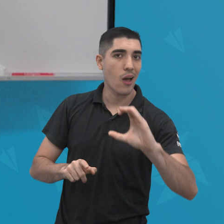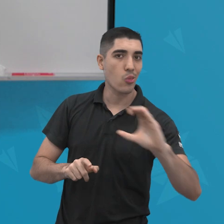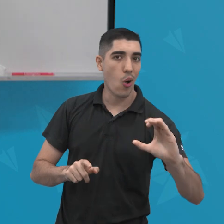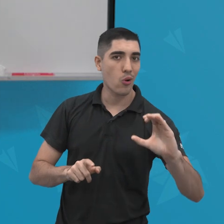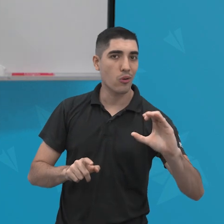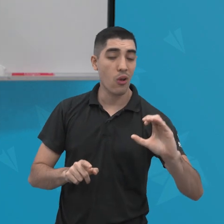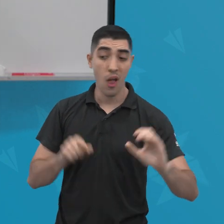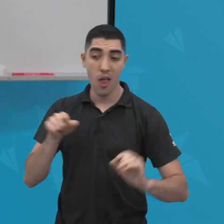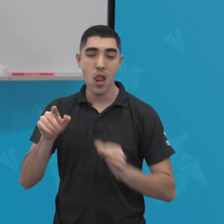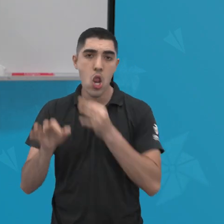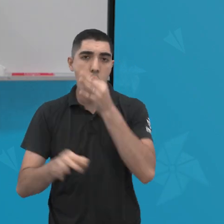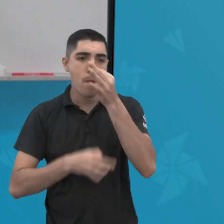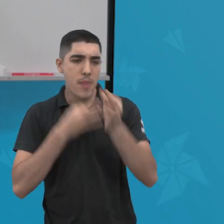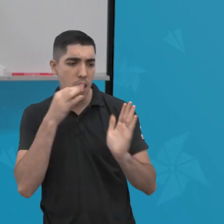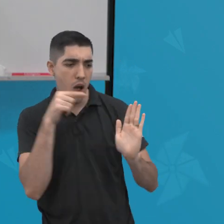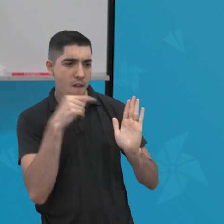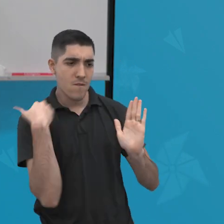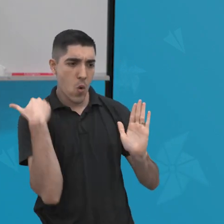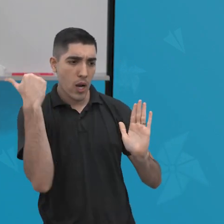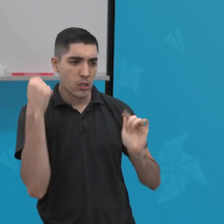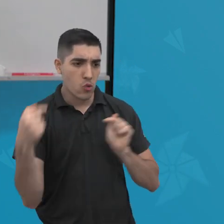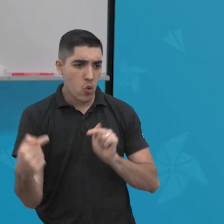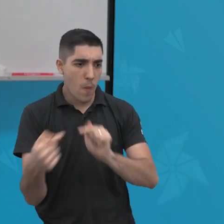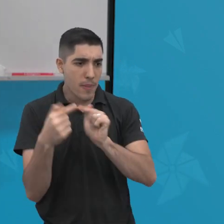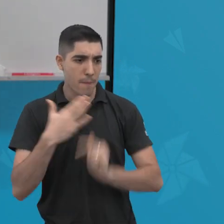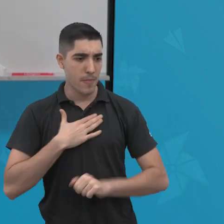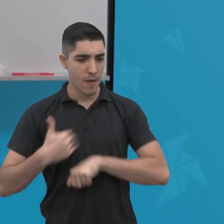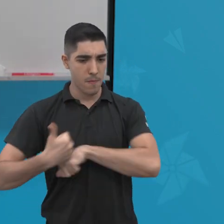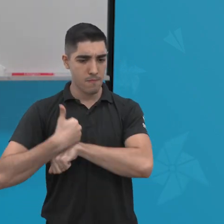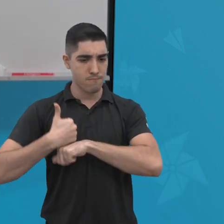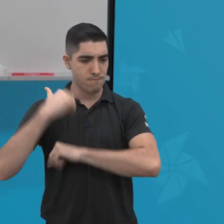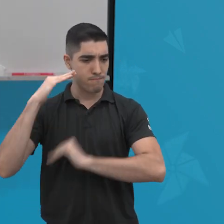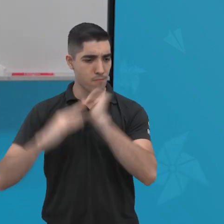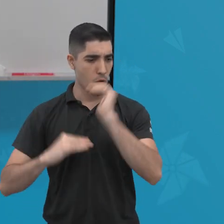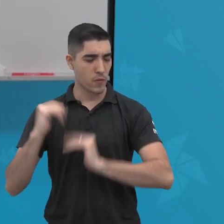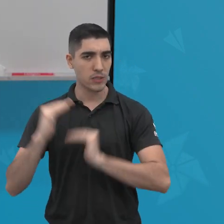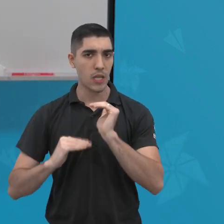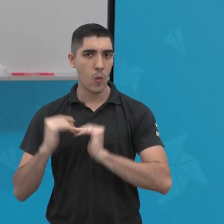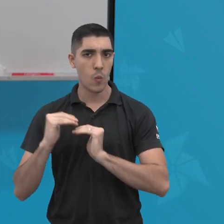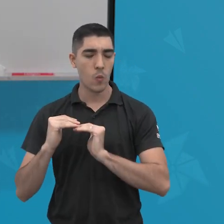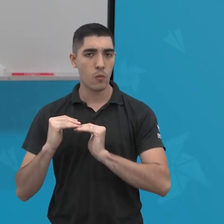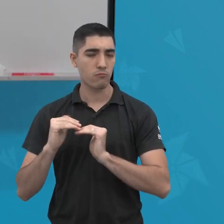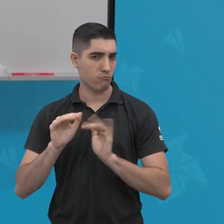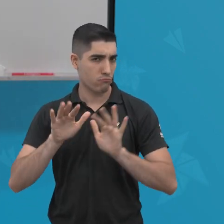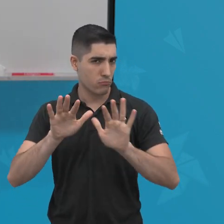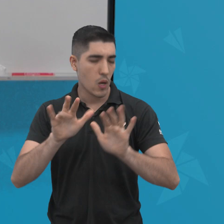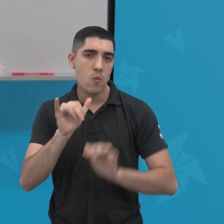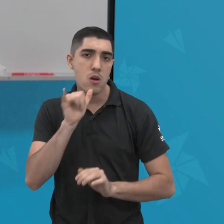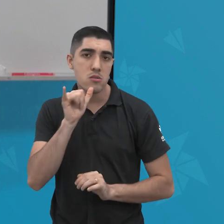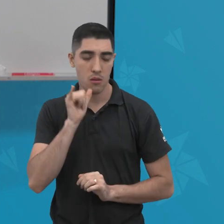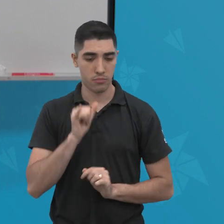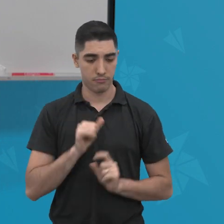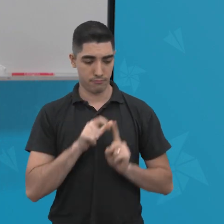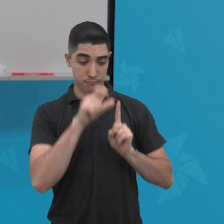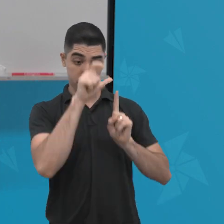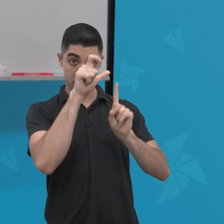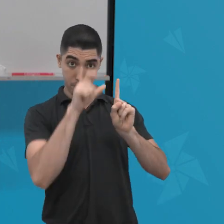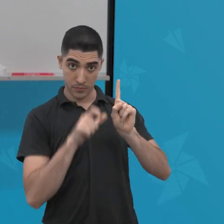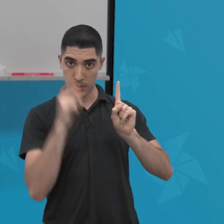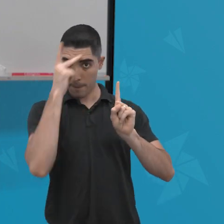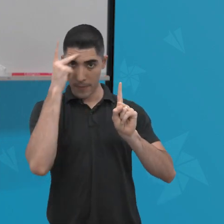vocação profissional neste mundo. Então, isso significa que uma determinada